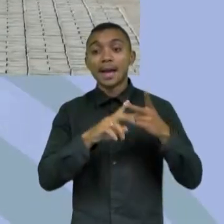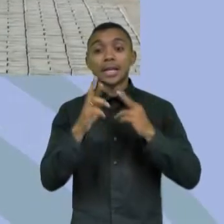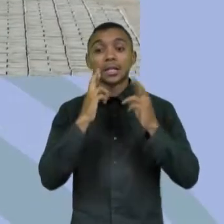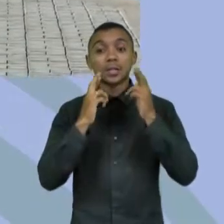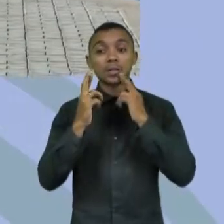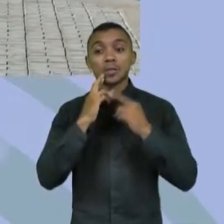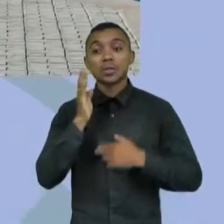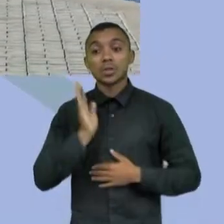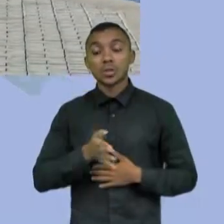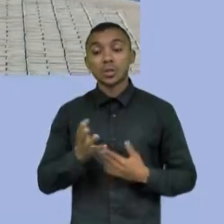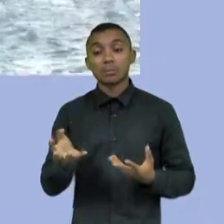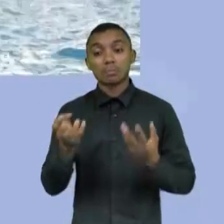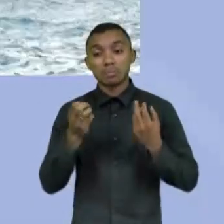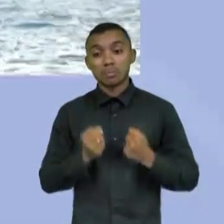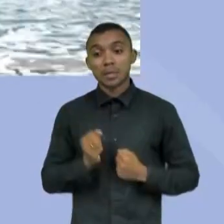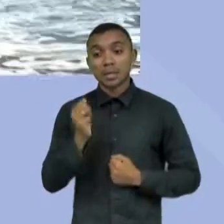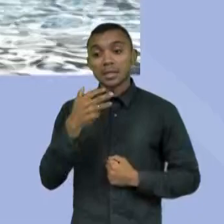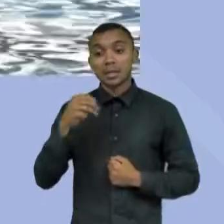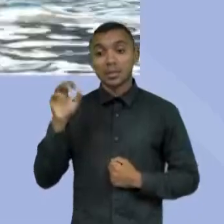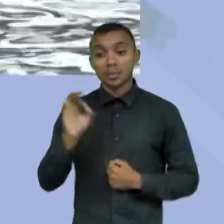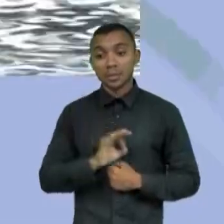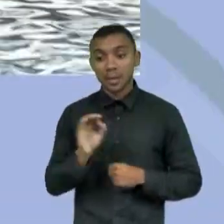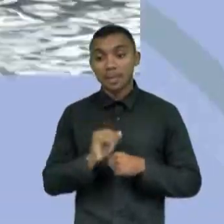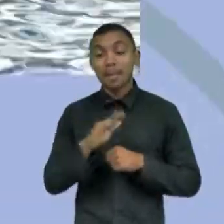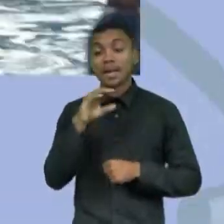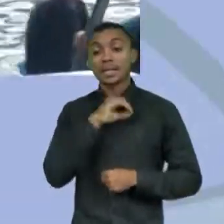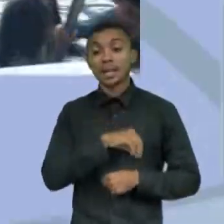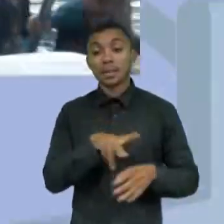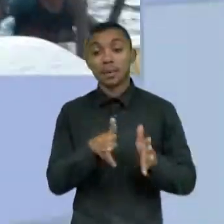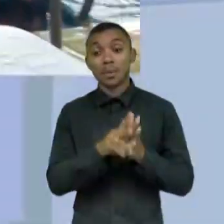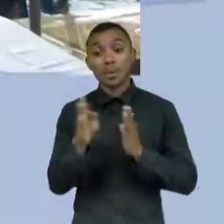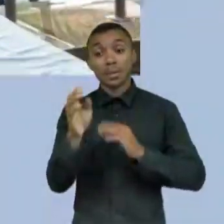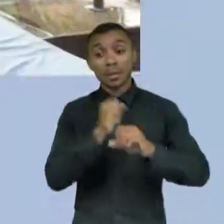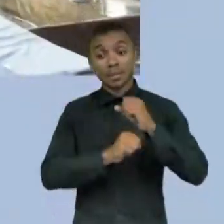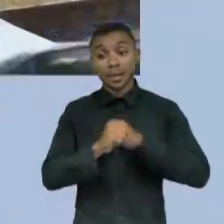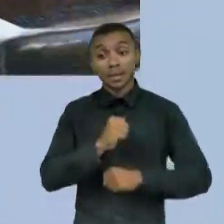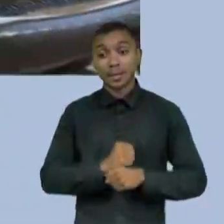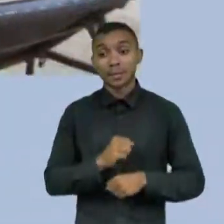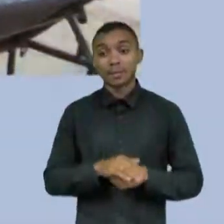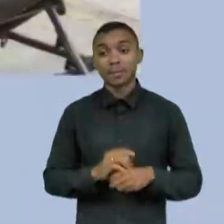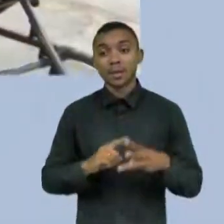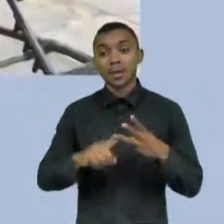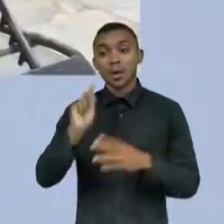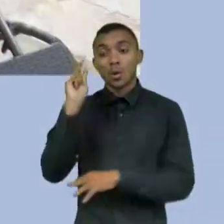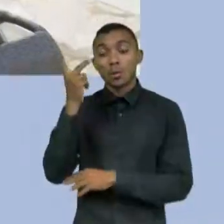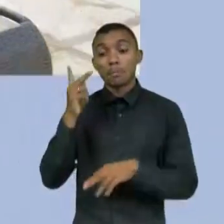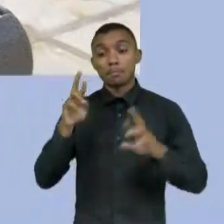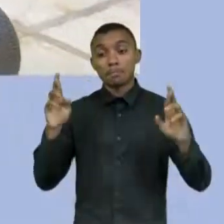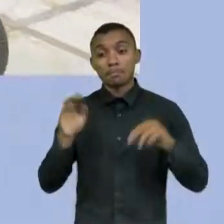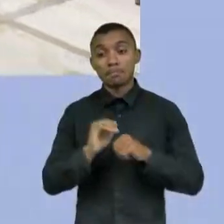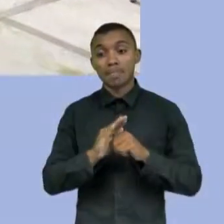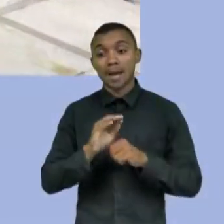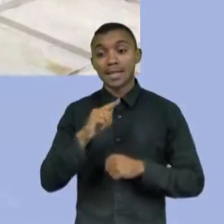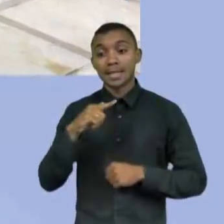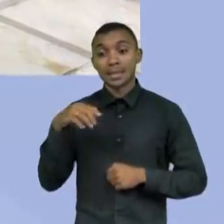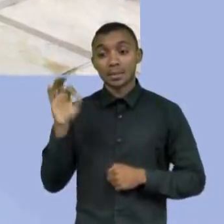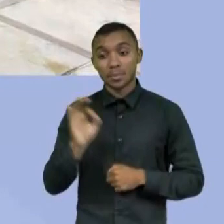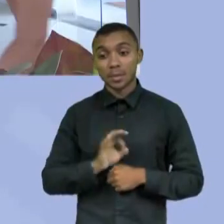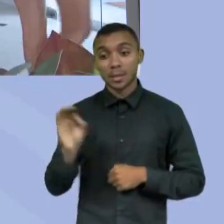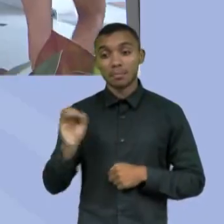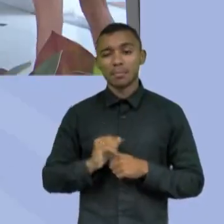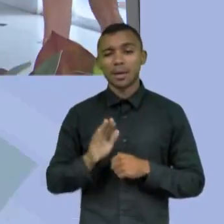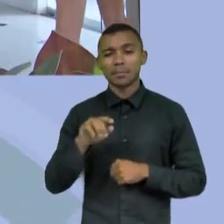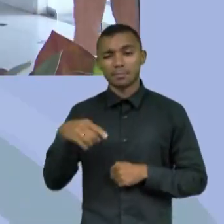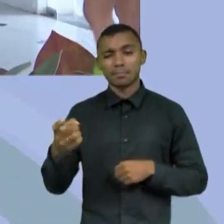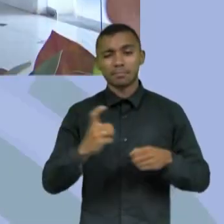estima faturar 30% a mais do que no ano passado. E o hoteleiro espera crescer mais de 70%.